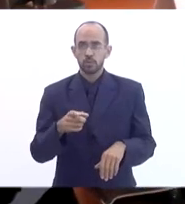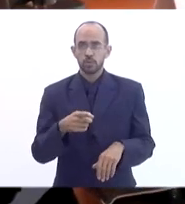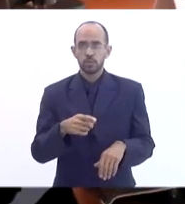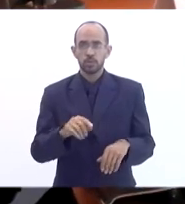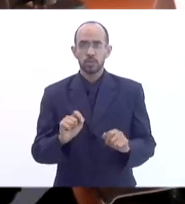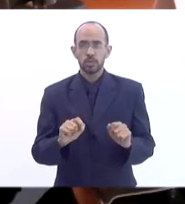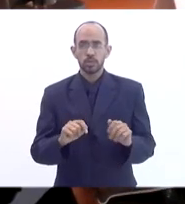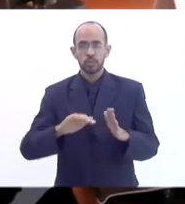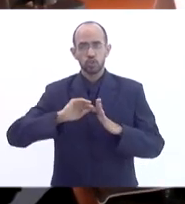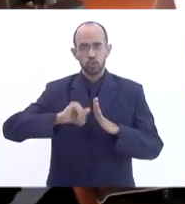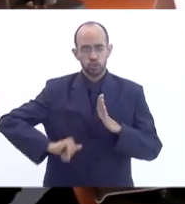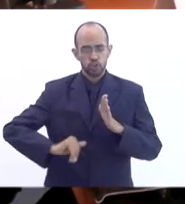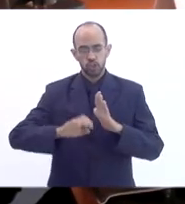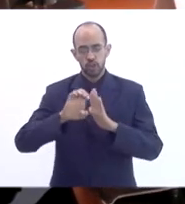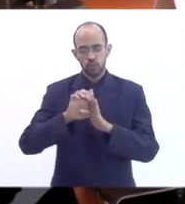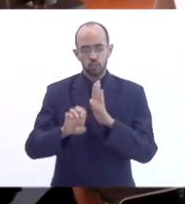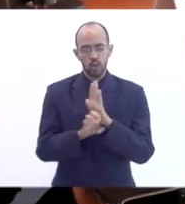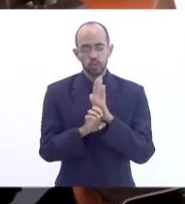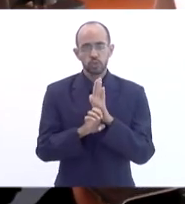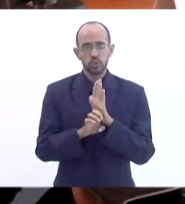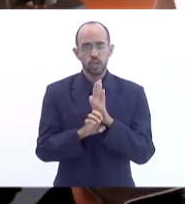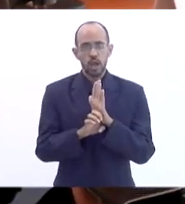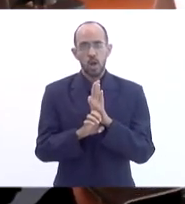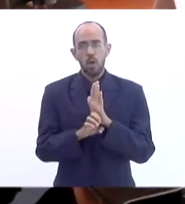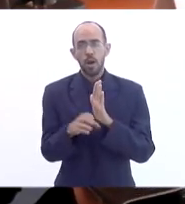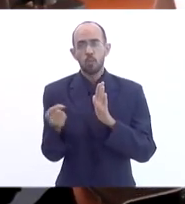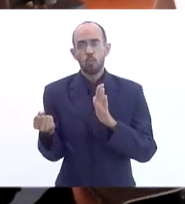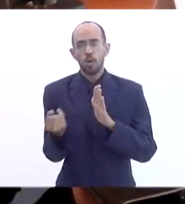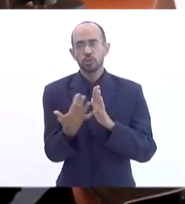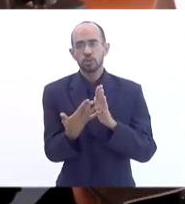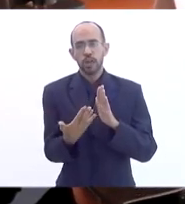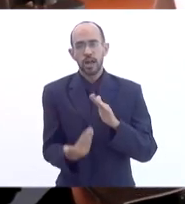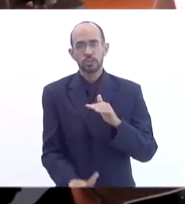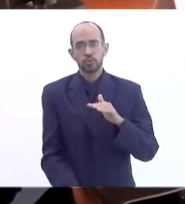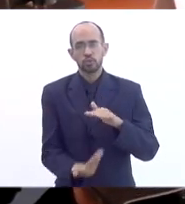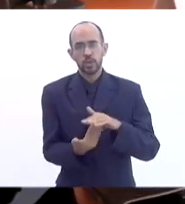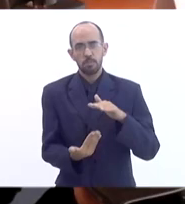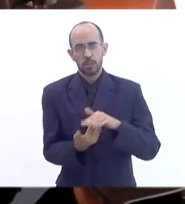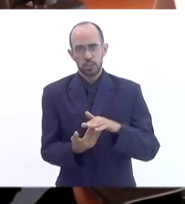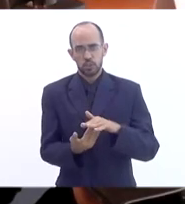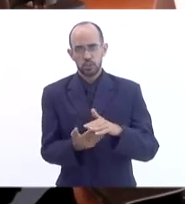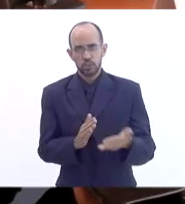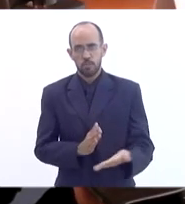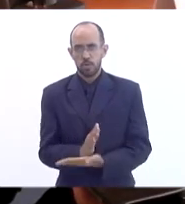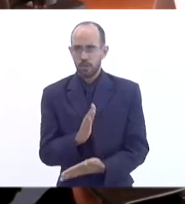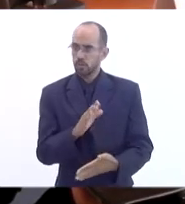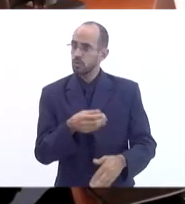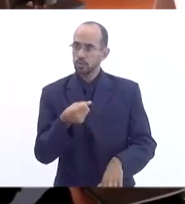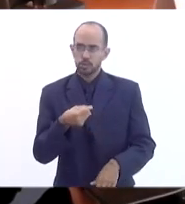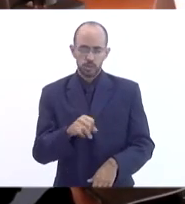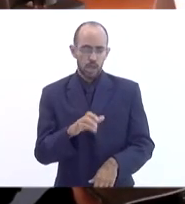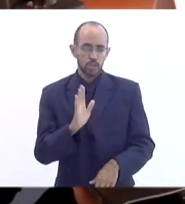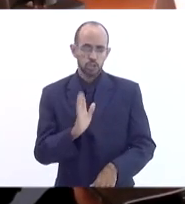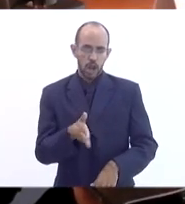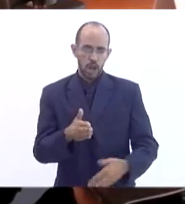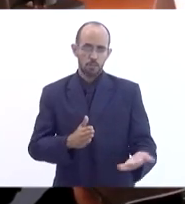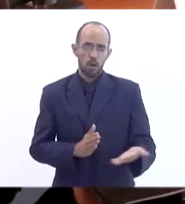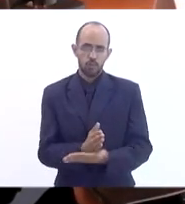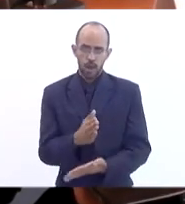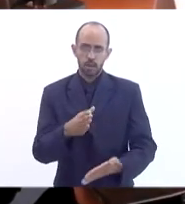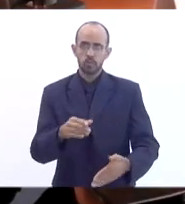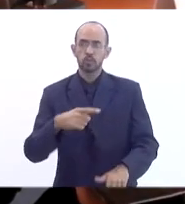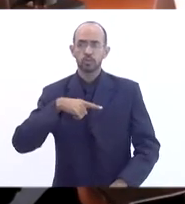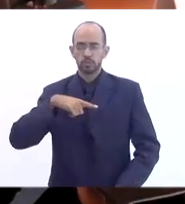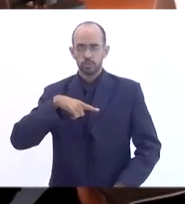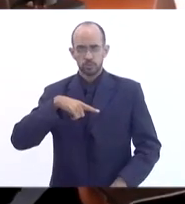do edital de determinar o número de aprovados aprovados que superaram as etapas do concurso já estão abertas